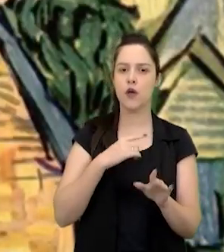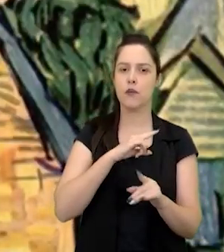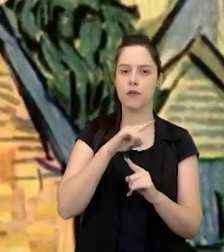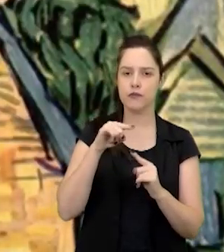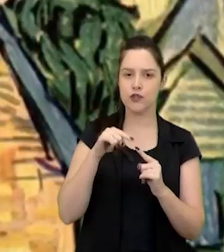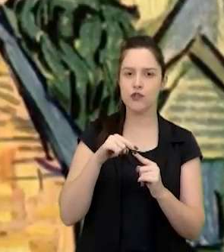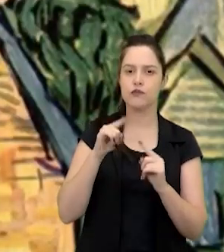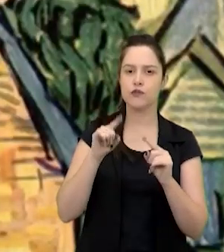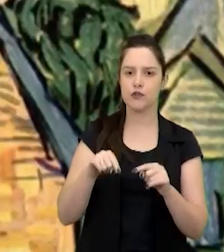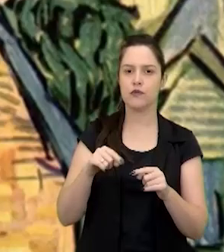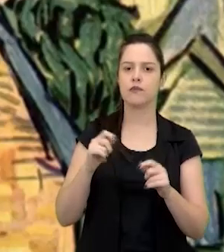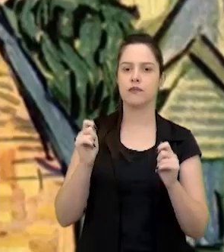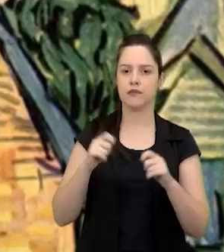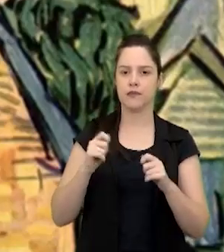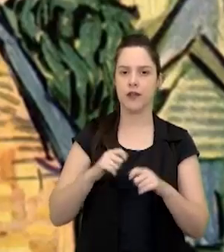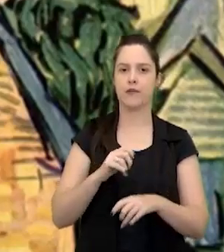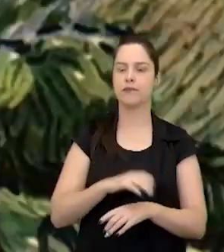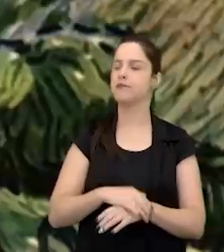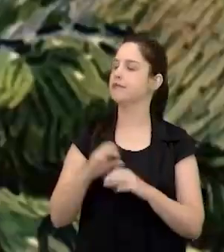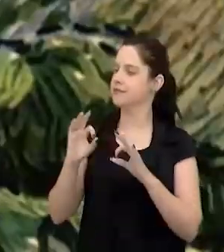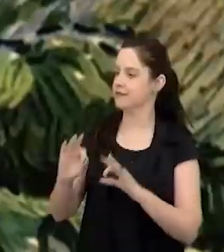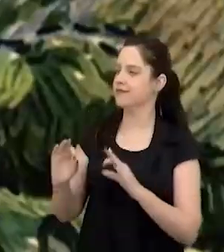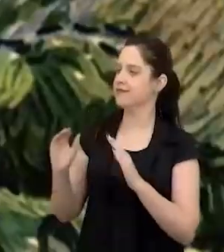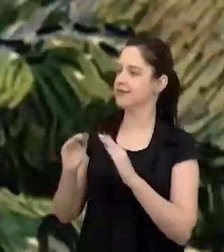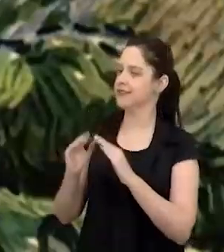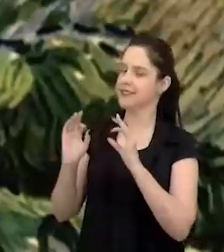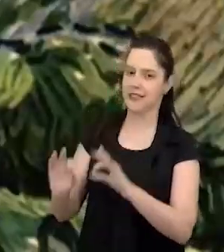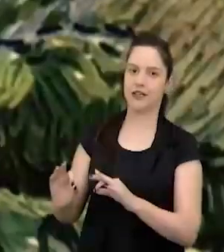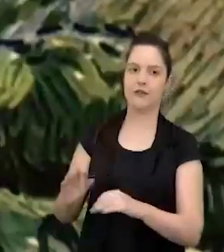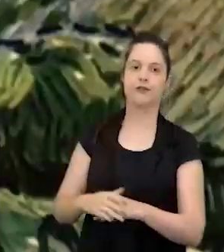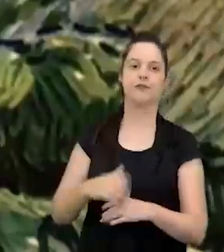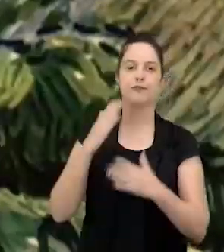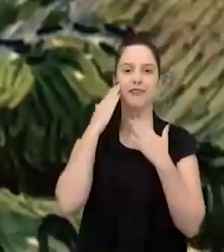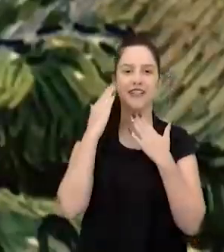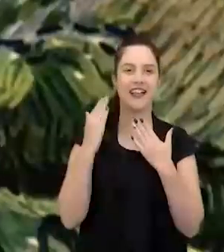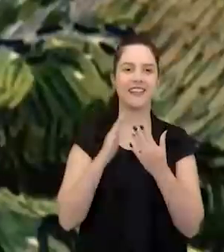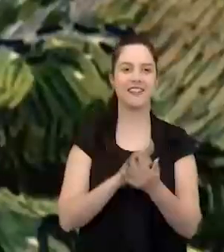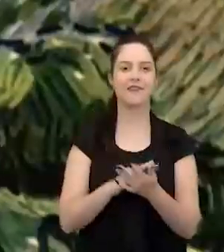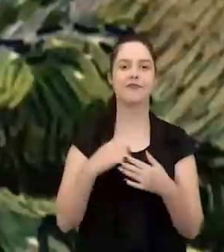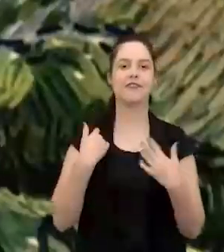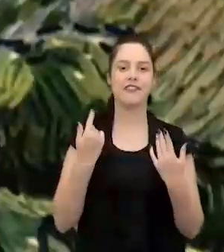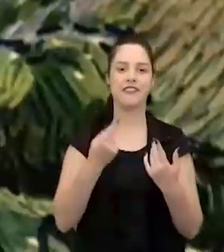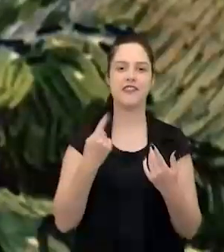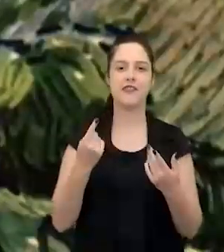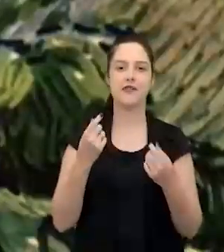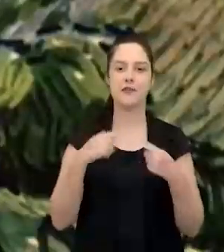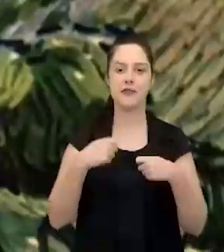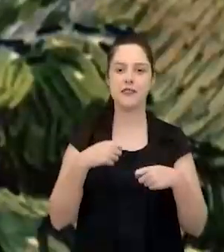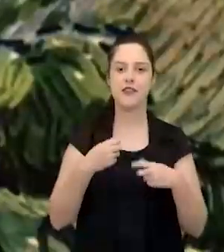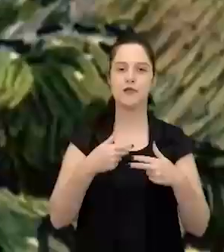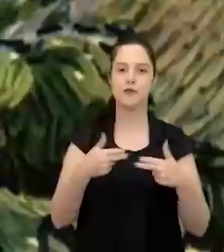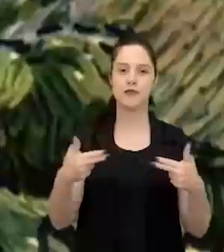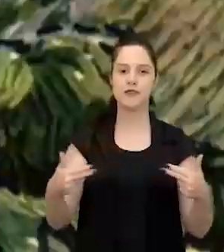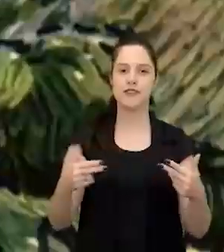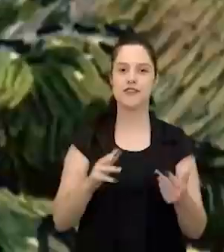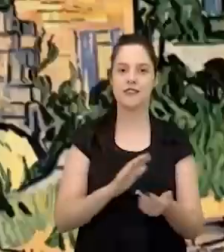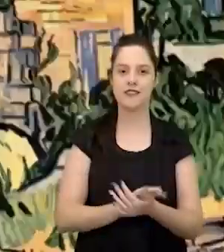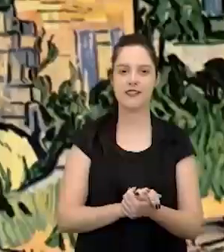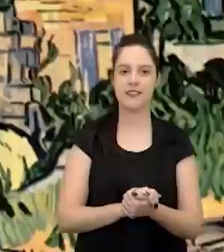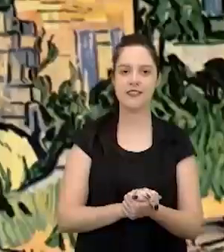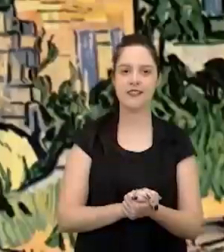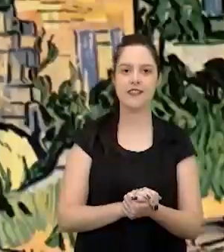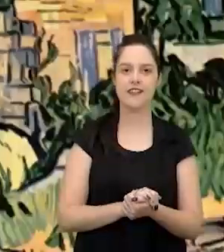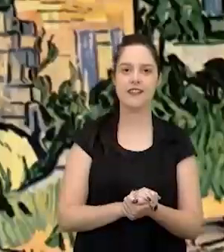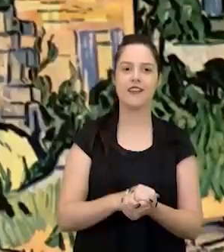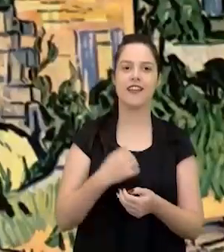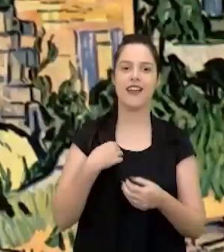analisar o objetivo. Exatamente. Perfeito, obrigado. Pro Mauro sempre trazendo aí muitas contribuições para a nossa aula. Tem muitas dúvidas que eu tenho e vou tirando, é